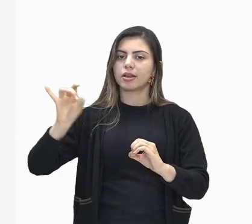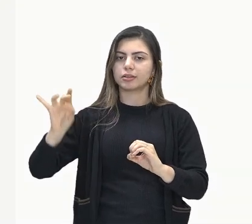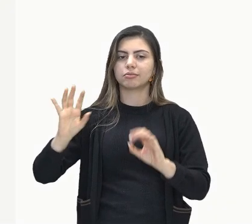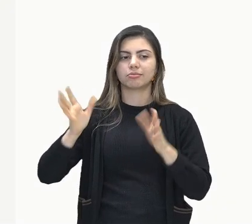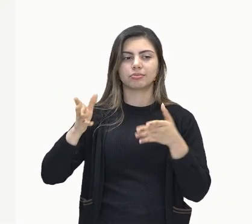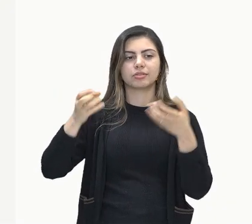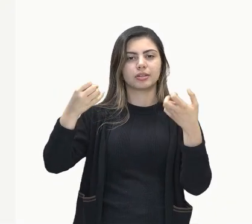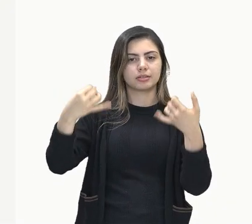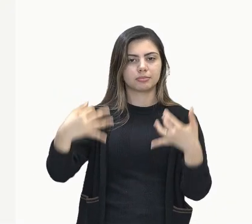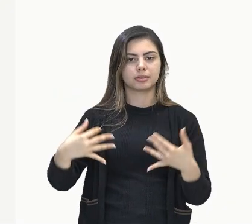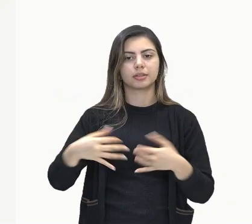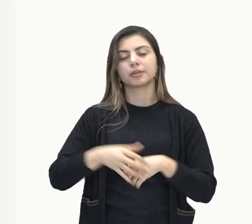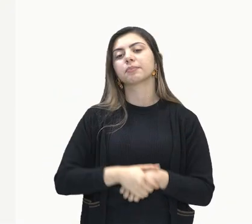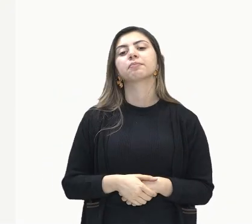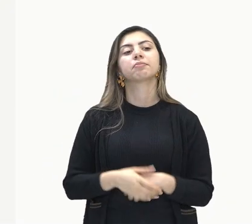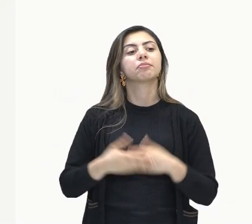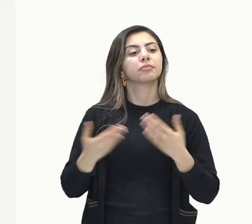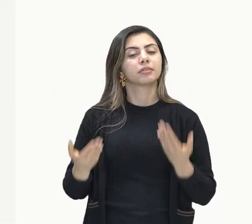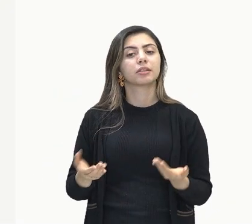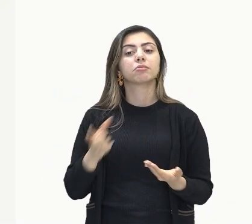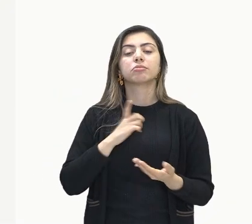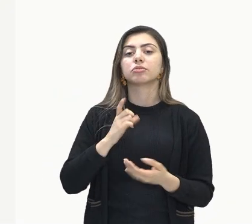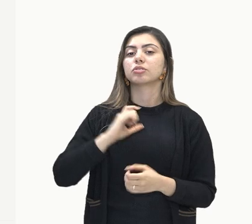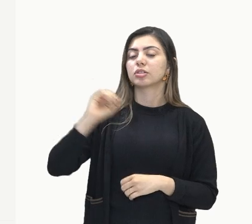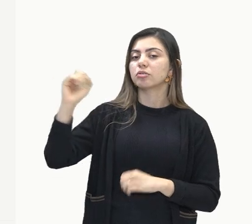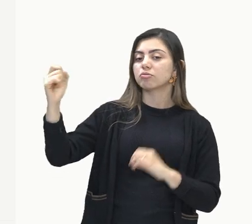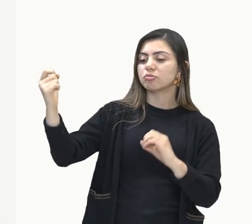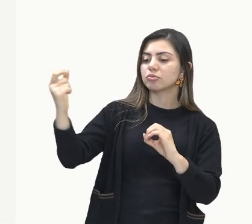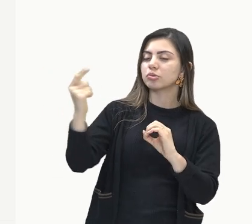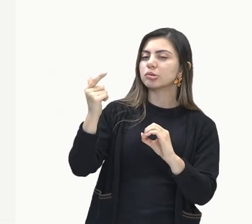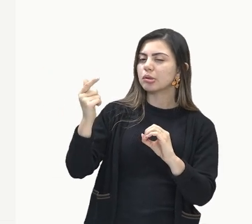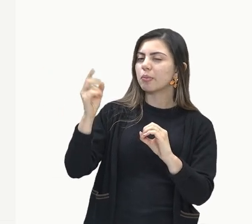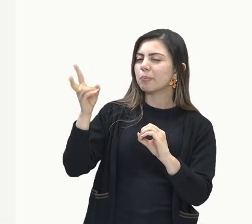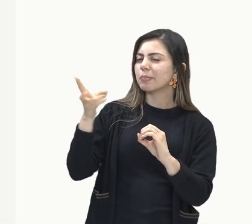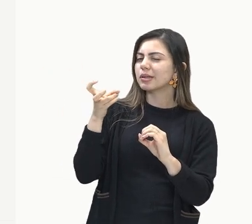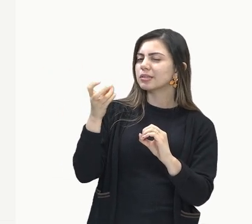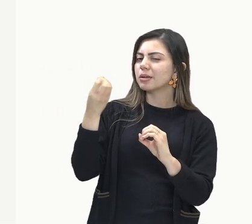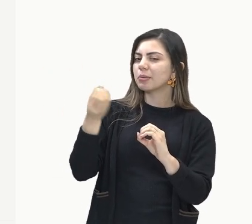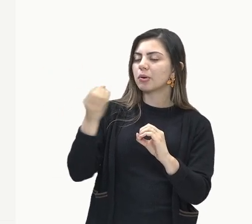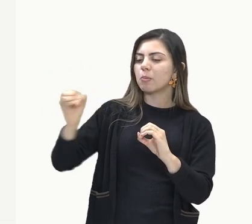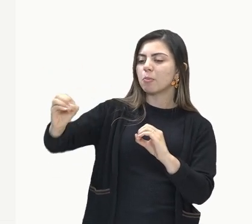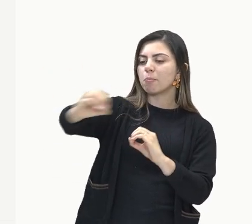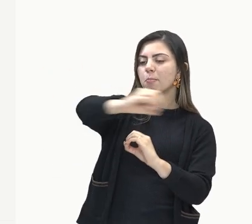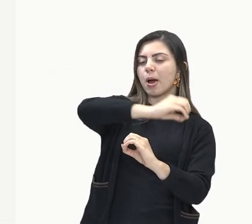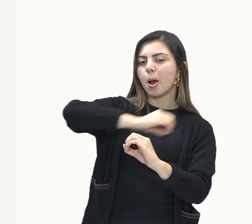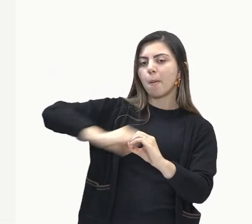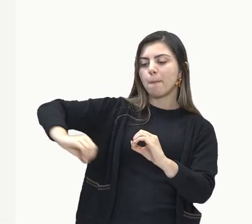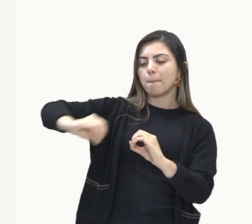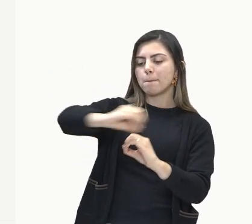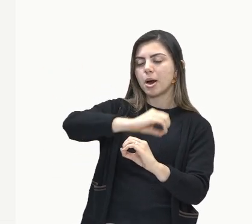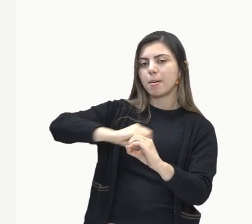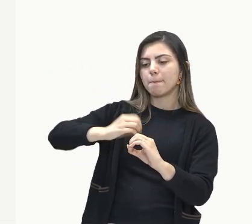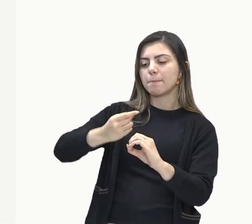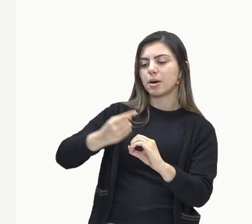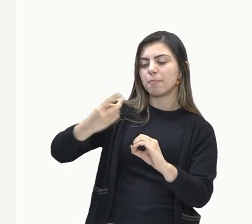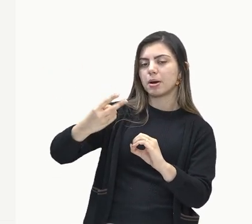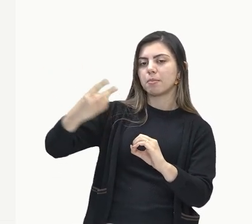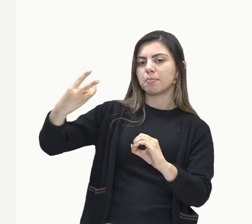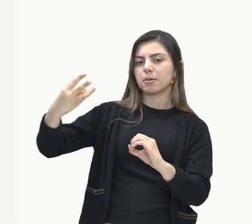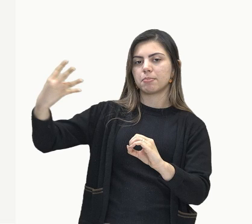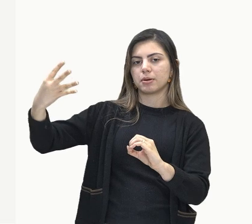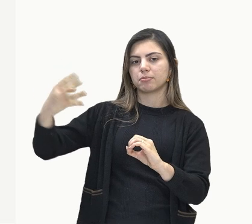né? E aí tinha o Sol, certo? E Marte também. Então, pessoal,